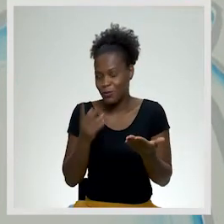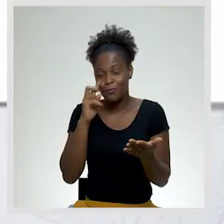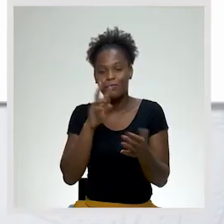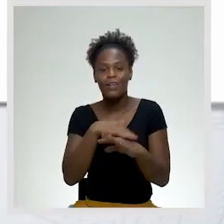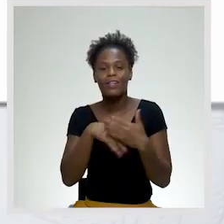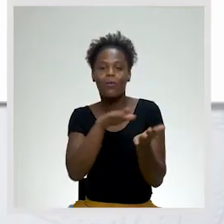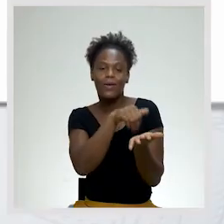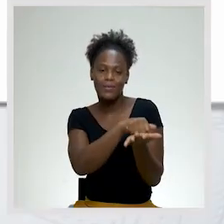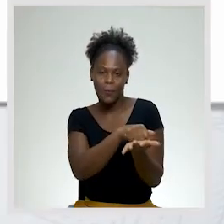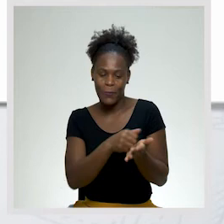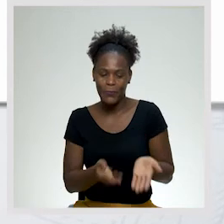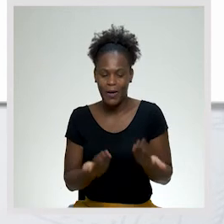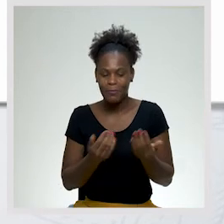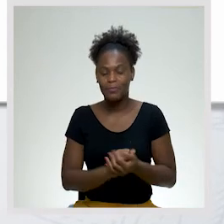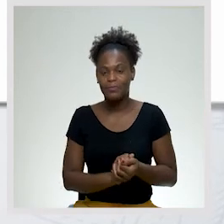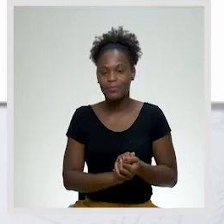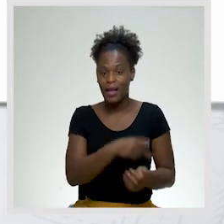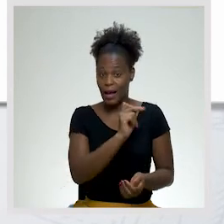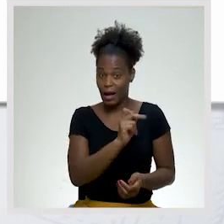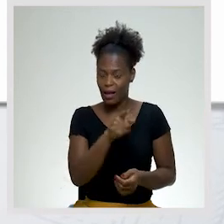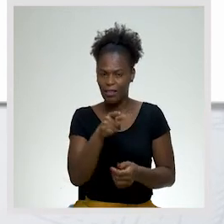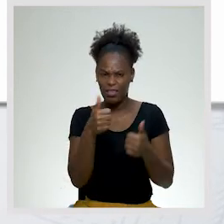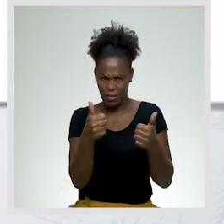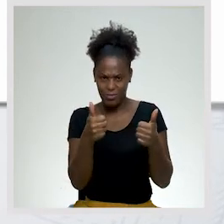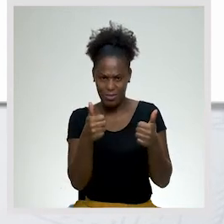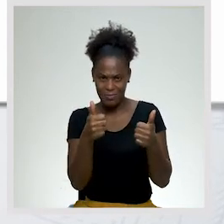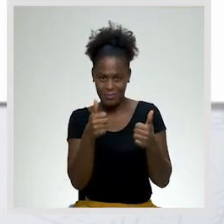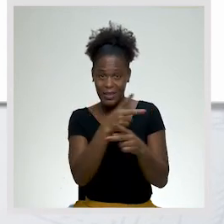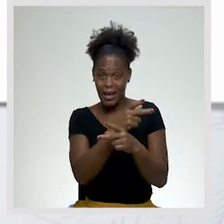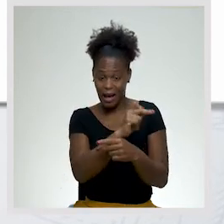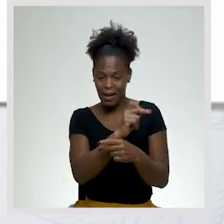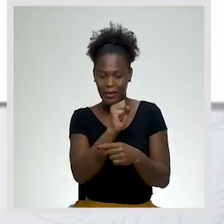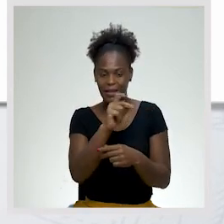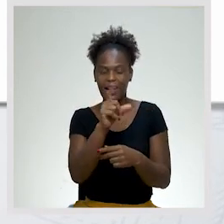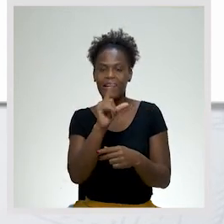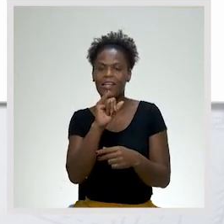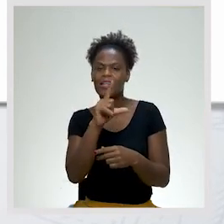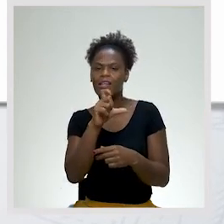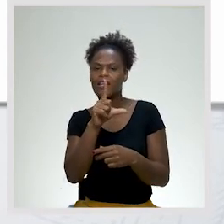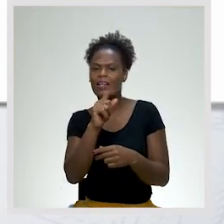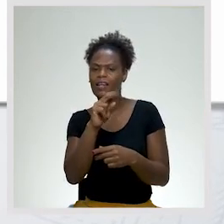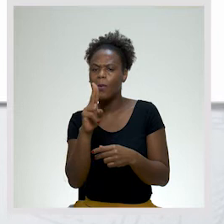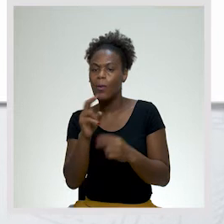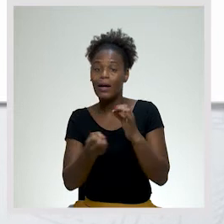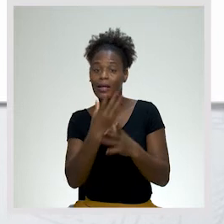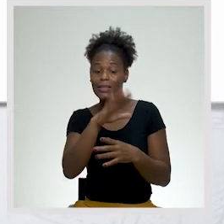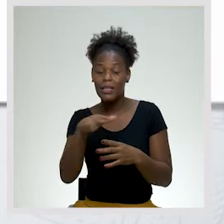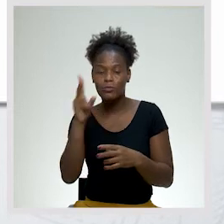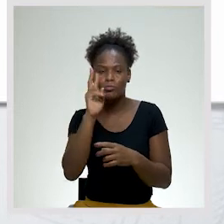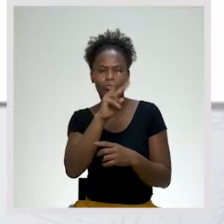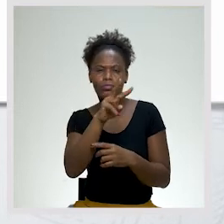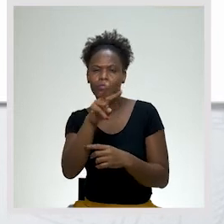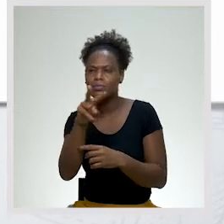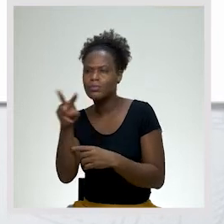correção. A linha A está correta? Galileu criou uma ciência voltada para a observação da natureza e para